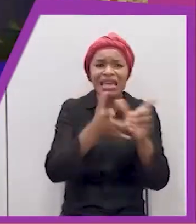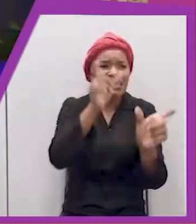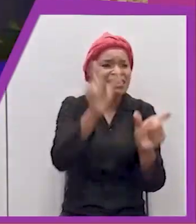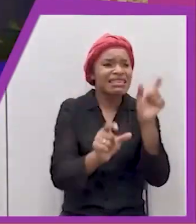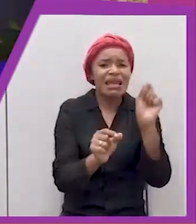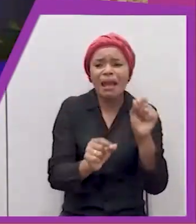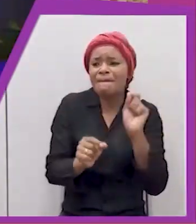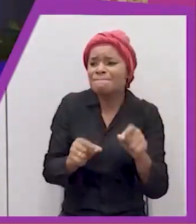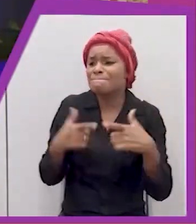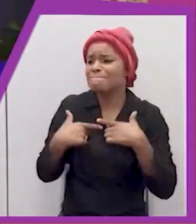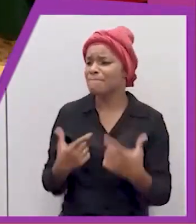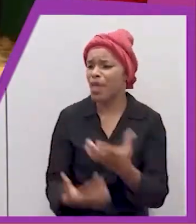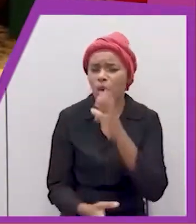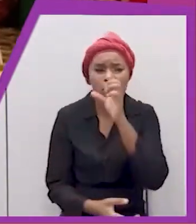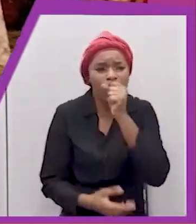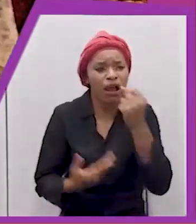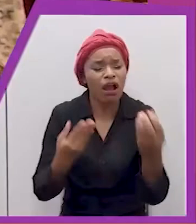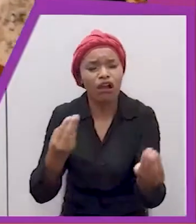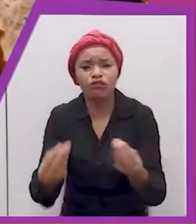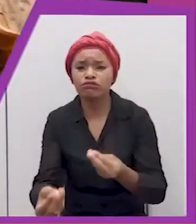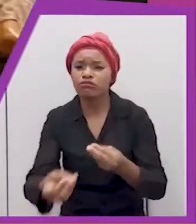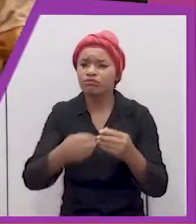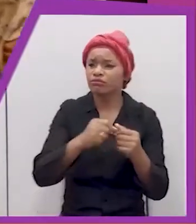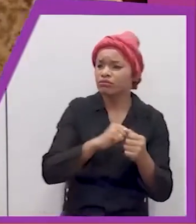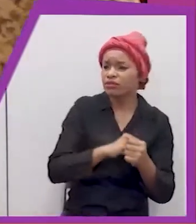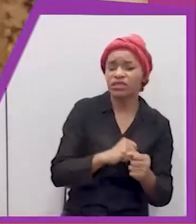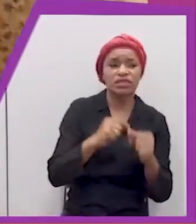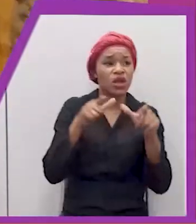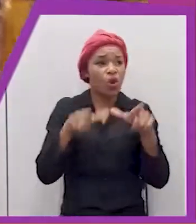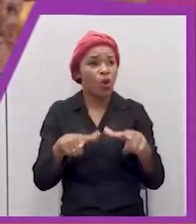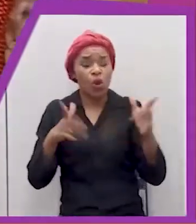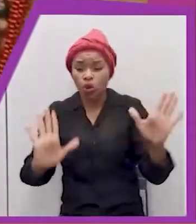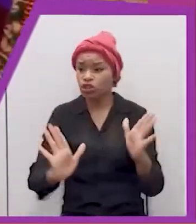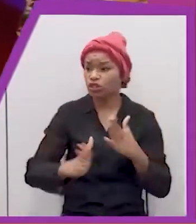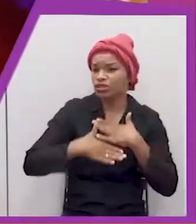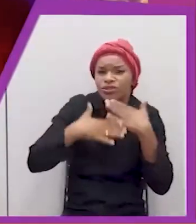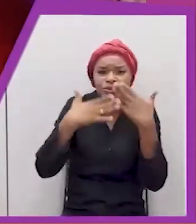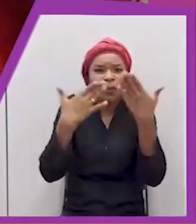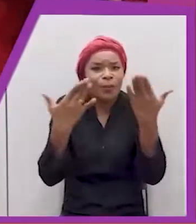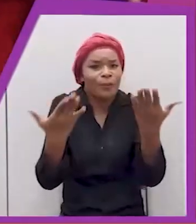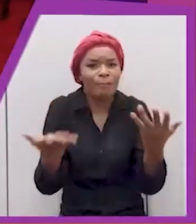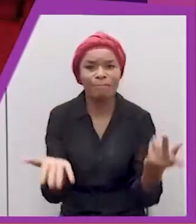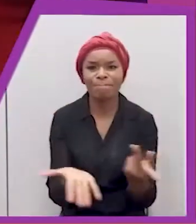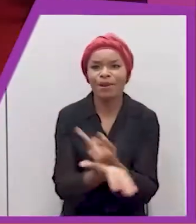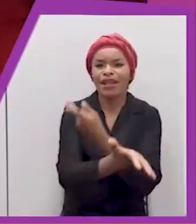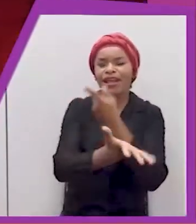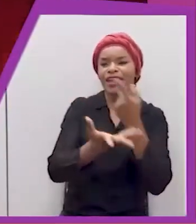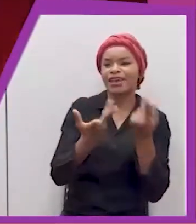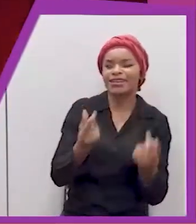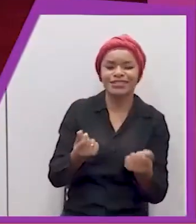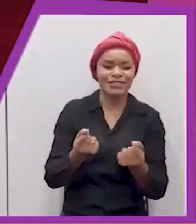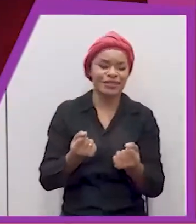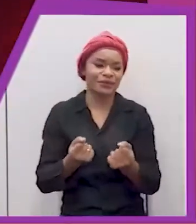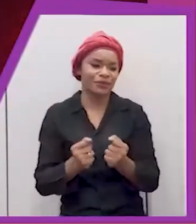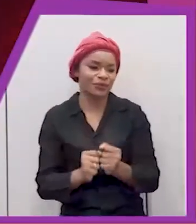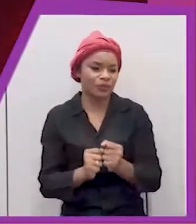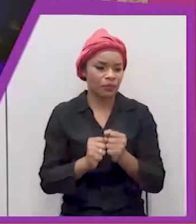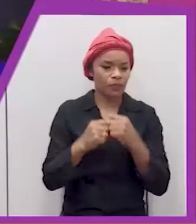ovo e se você quer confusão Aonde está o meu